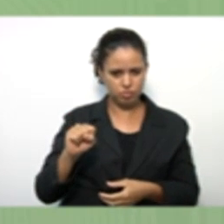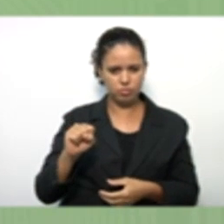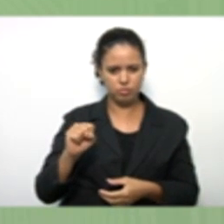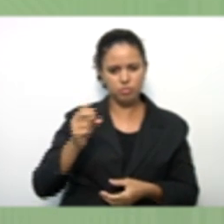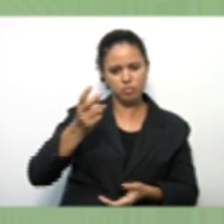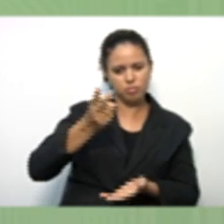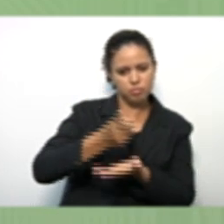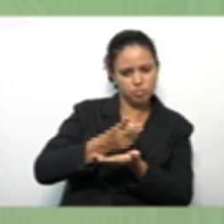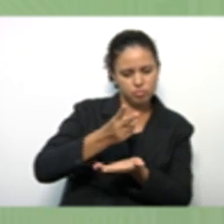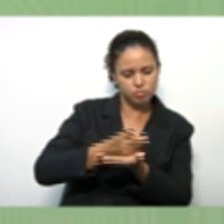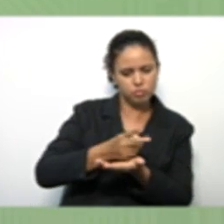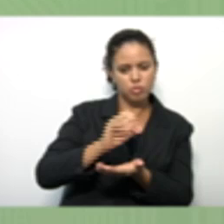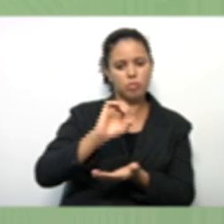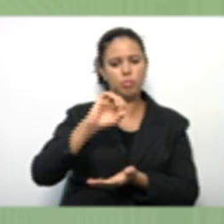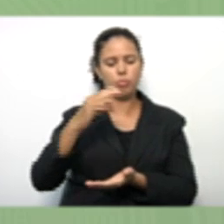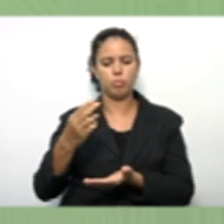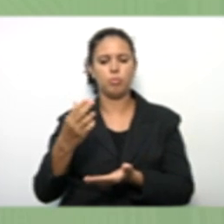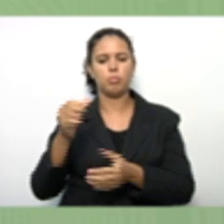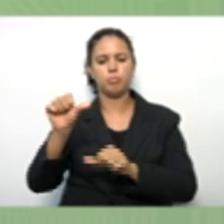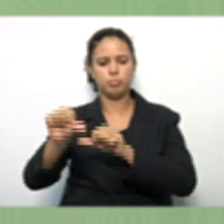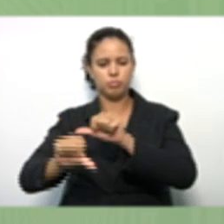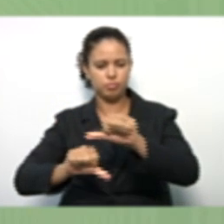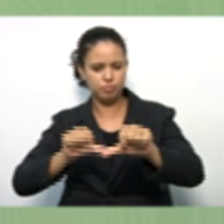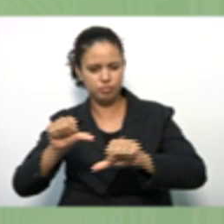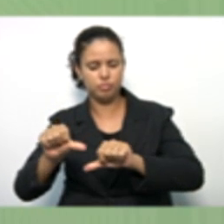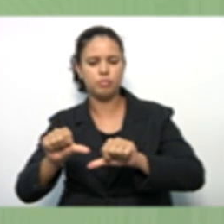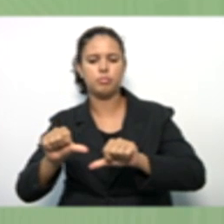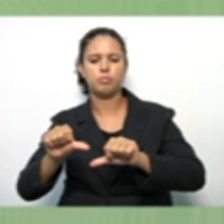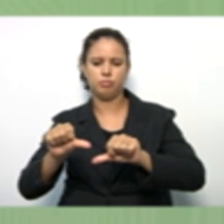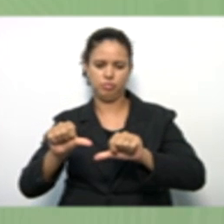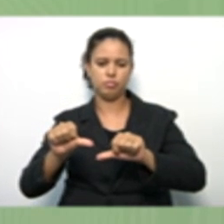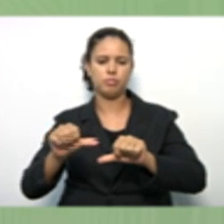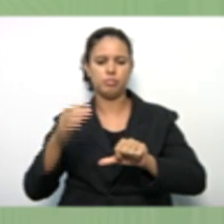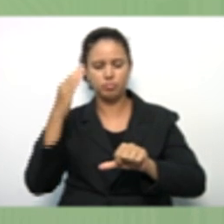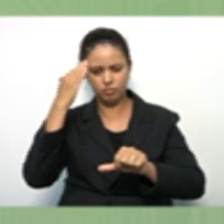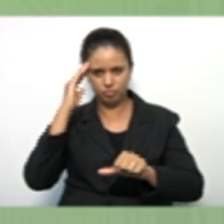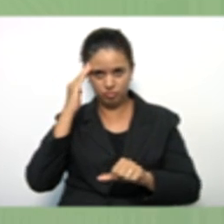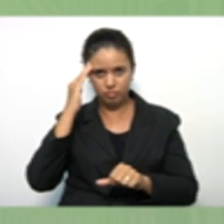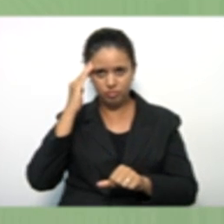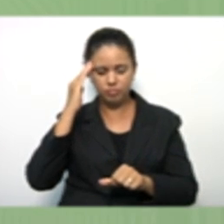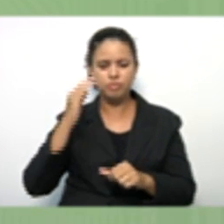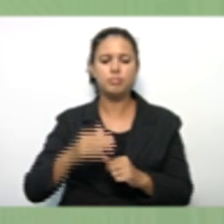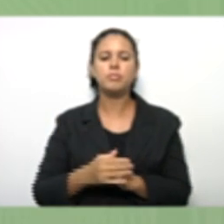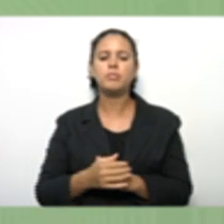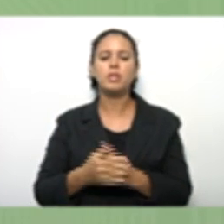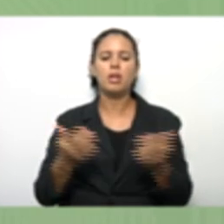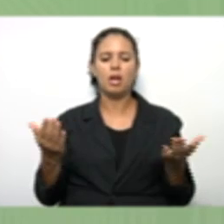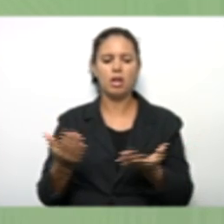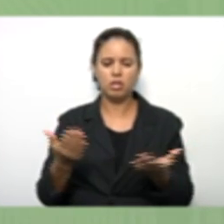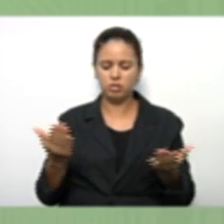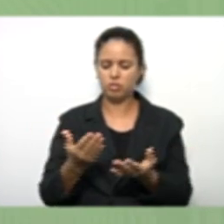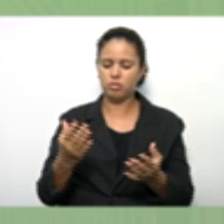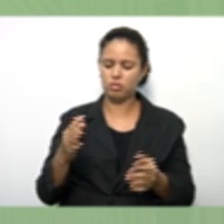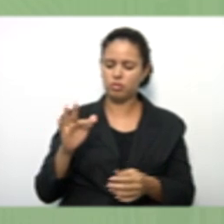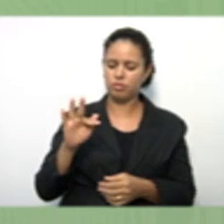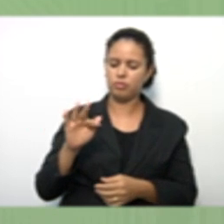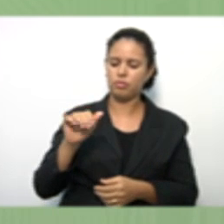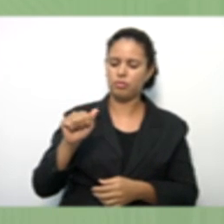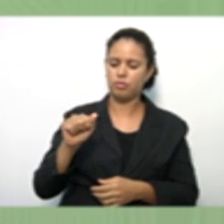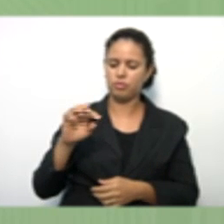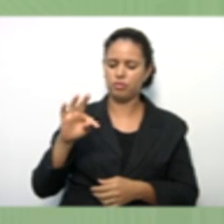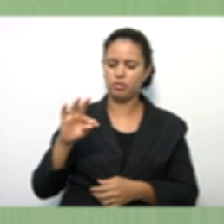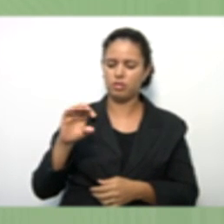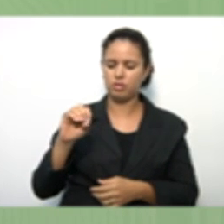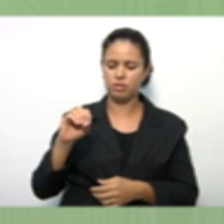provocam alteração no ativo e no patrimônio líquido ou no passivo. Os fatos contábeis mistos podem